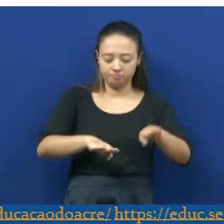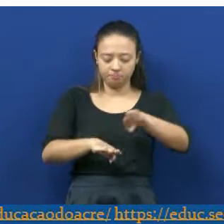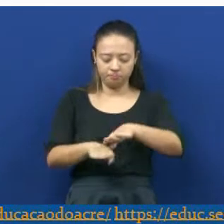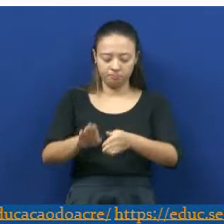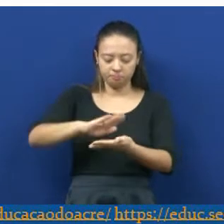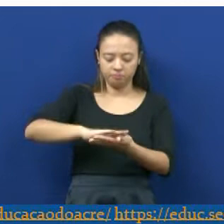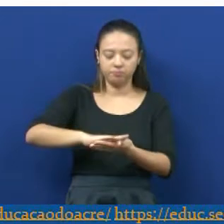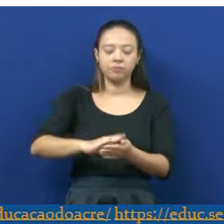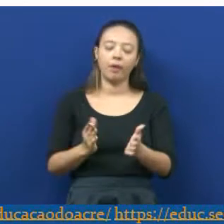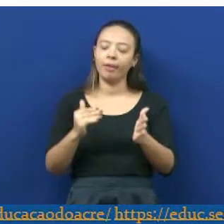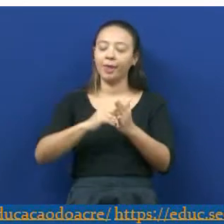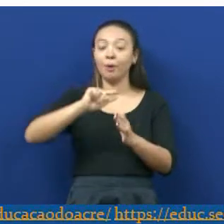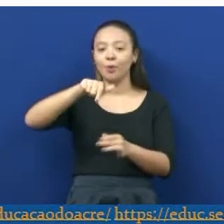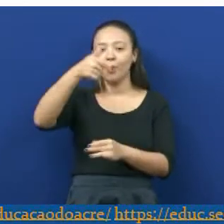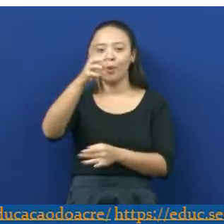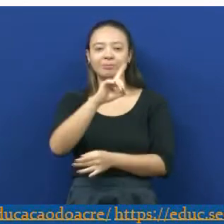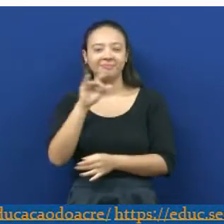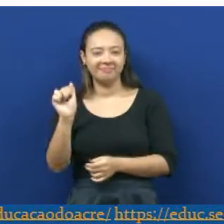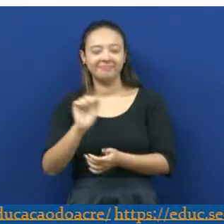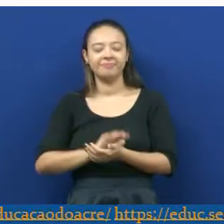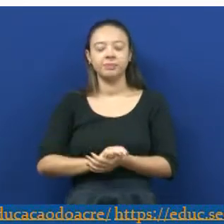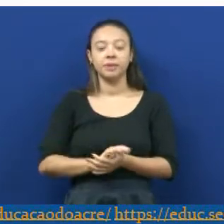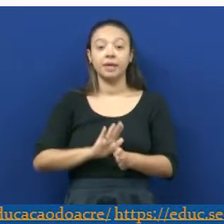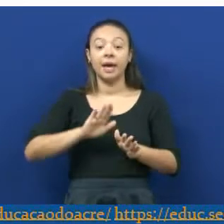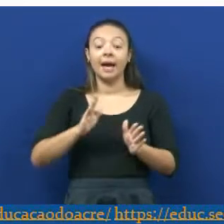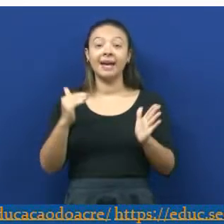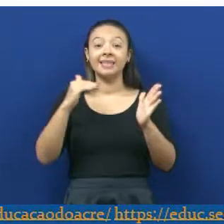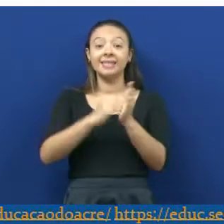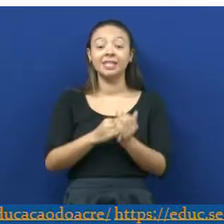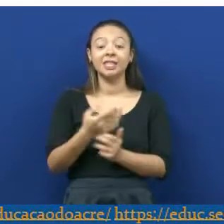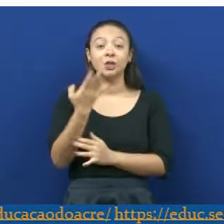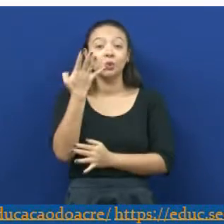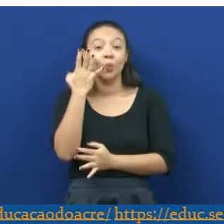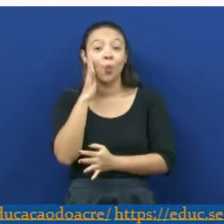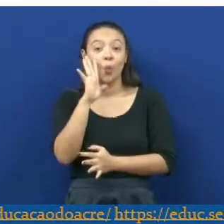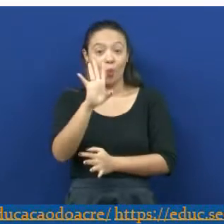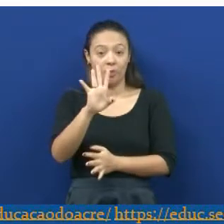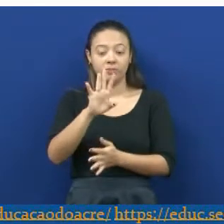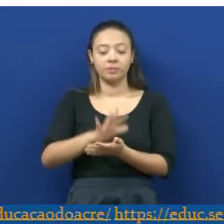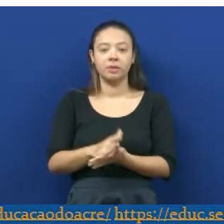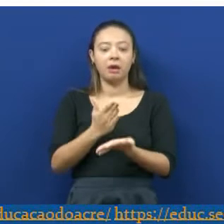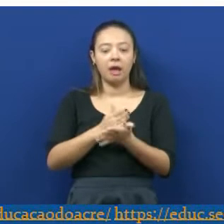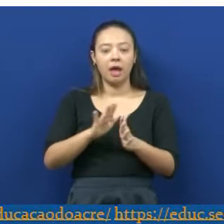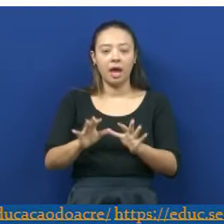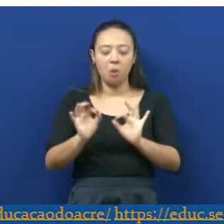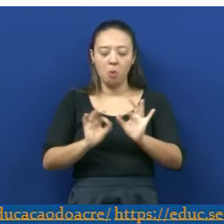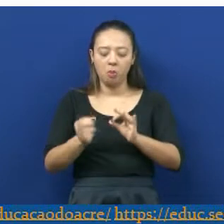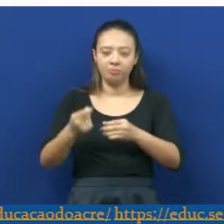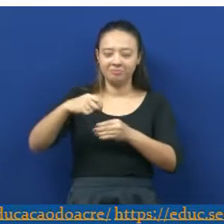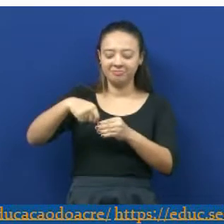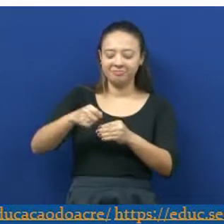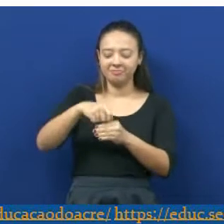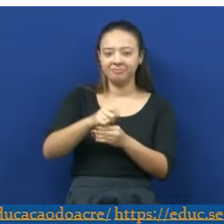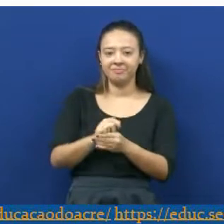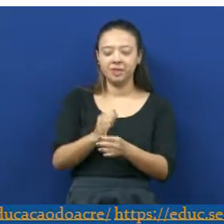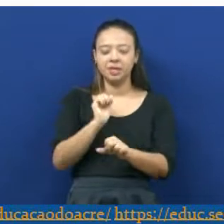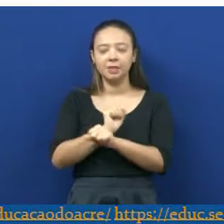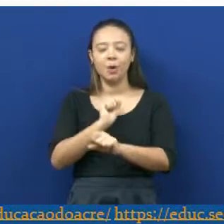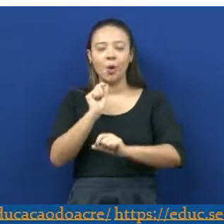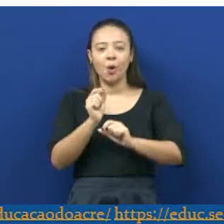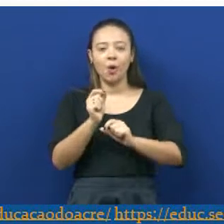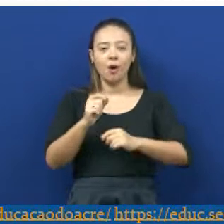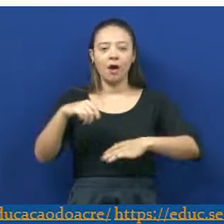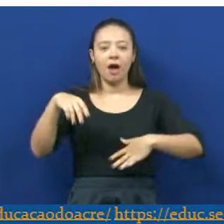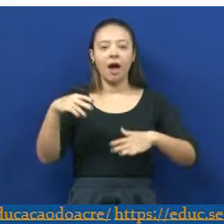ainda nessa e no outro, até que no quarto acabou a obra e ficou esperando o baile. Veio a noite